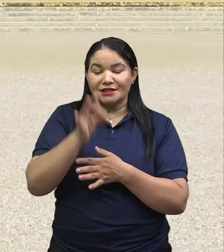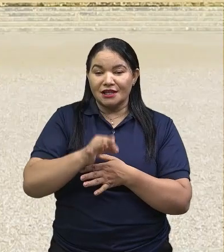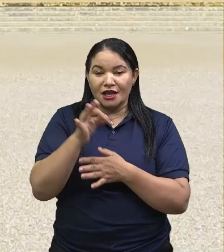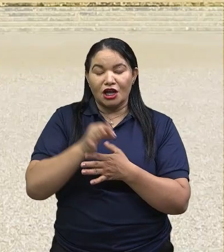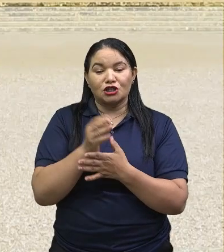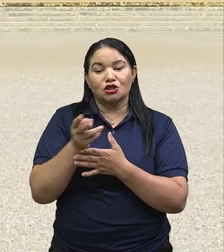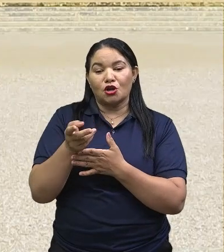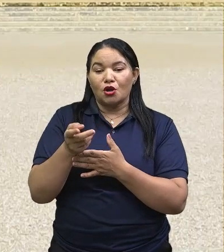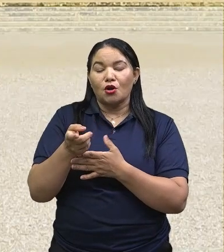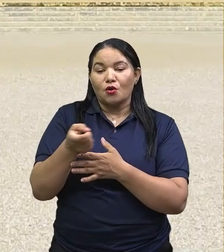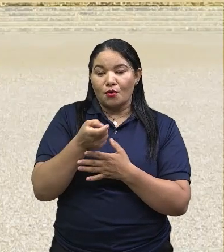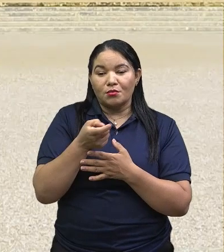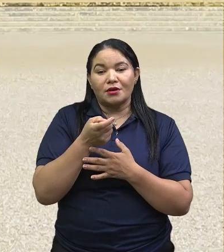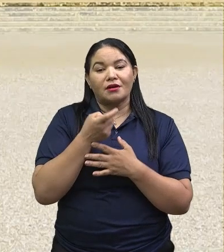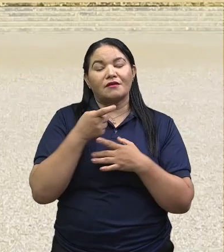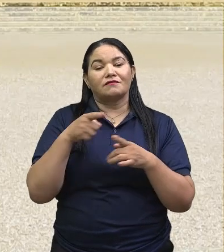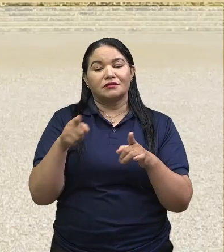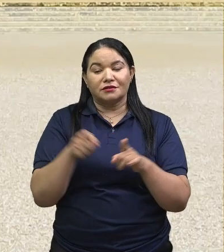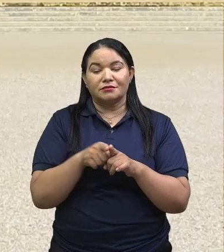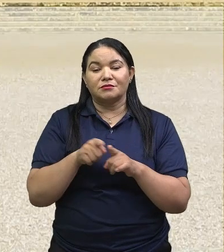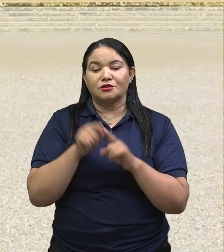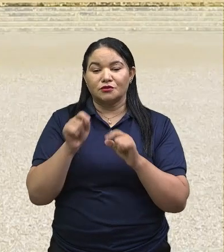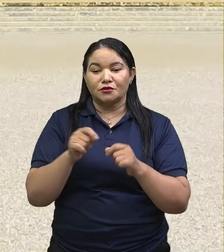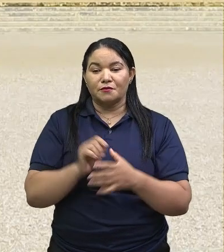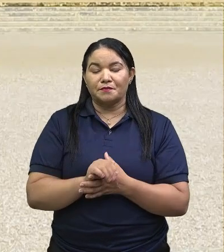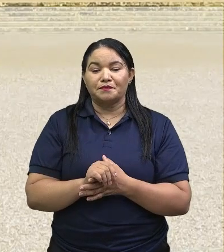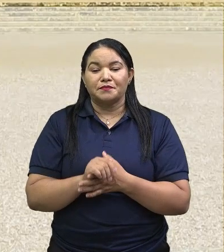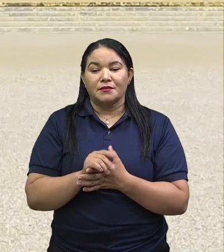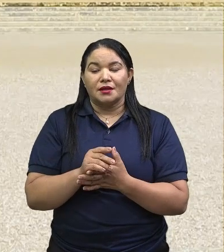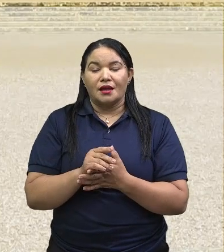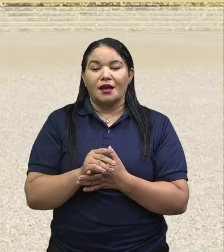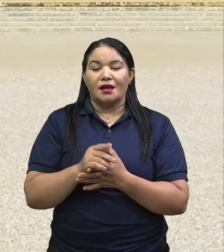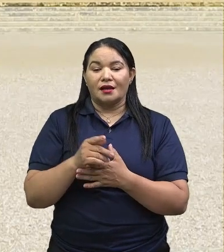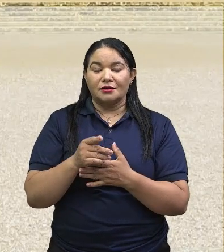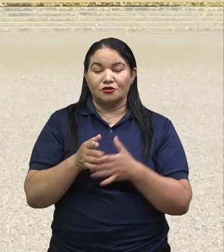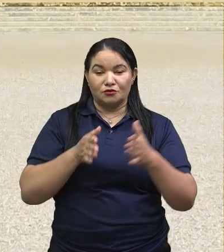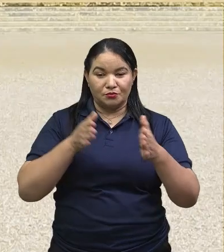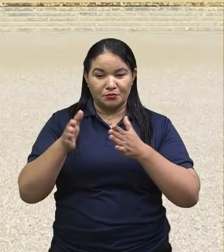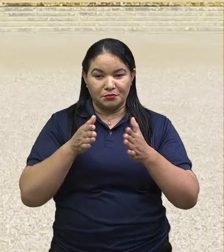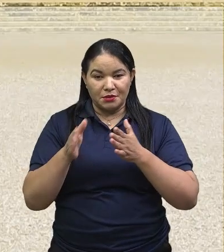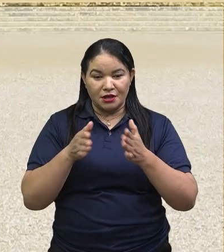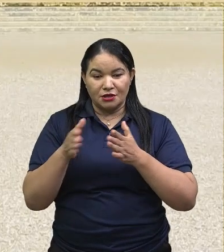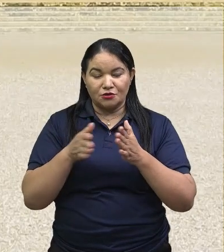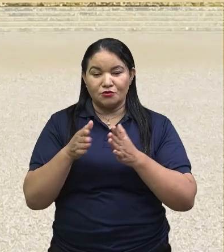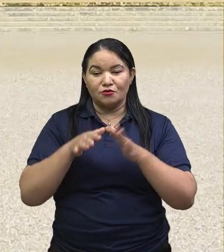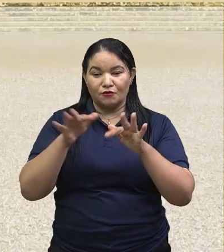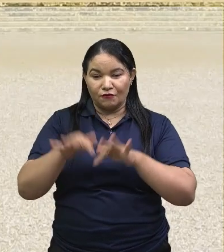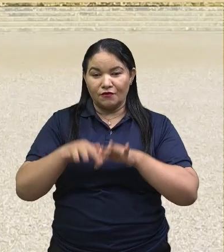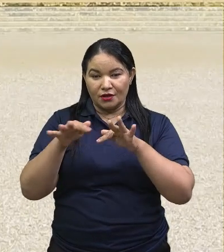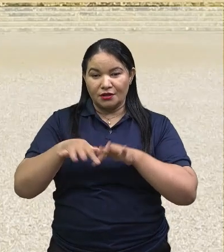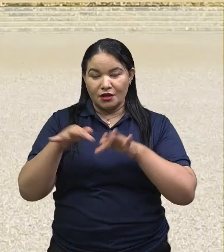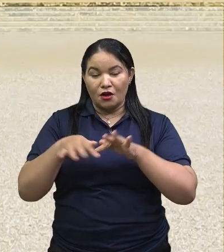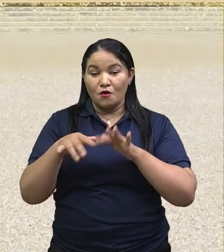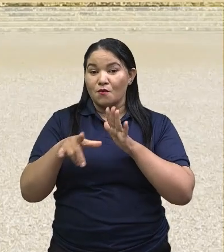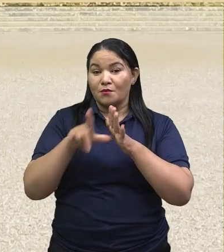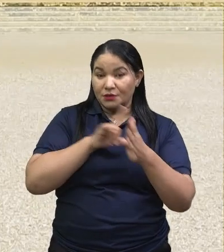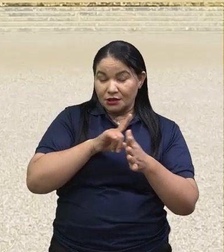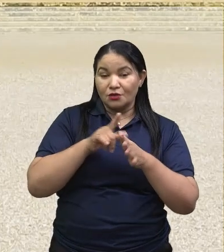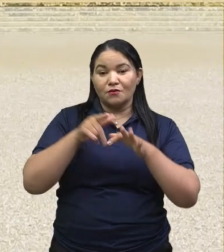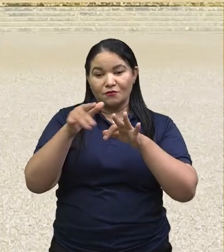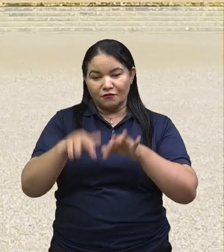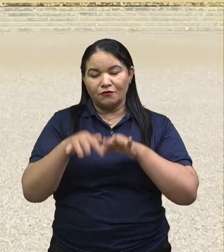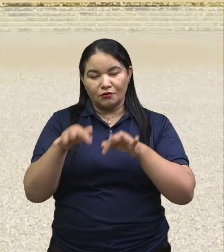que haviam sido colocadas ali no período feudal, um período bem anterior. Então eles tinham essa série